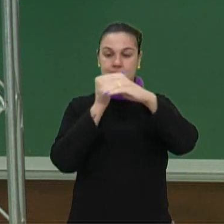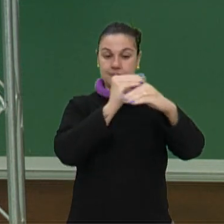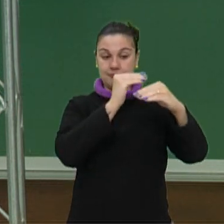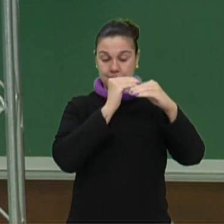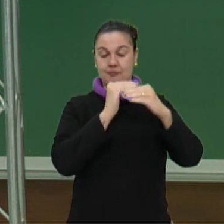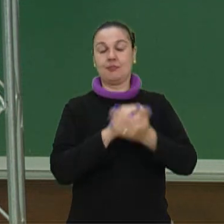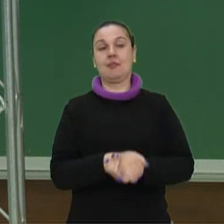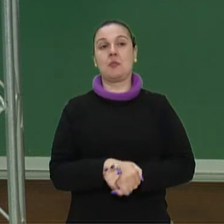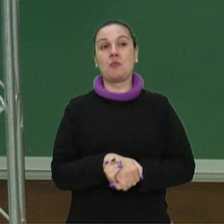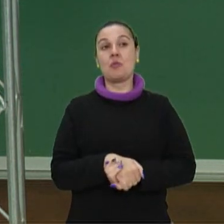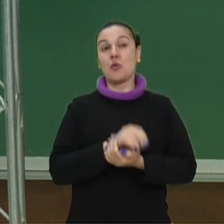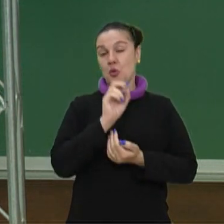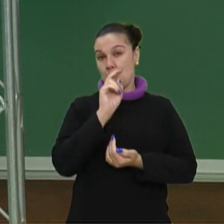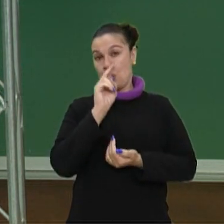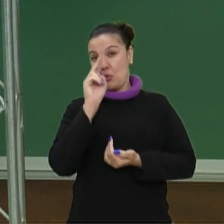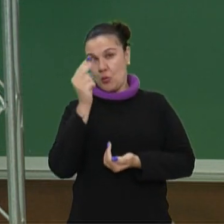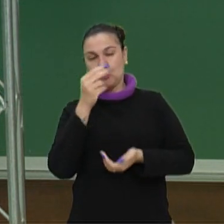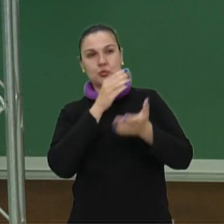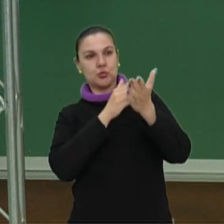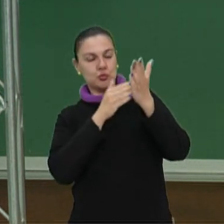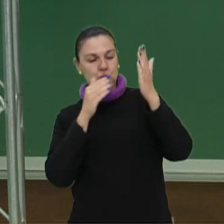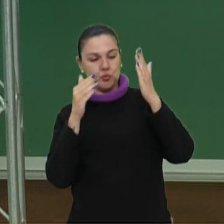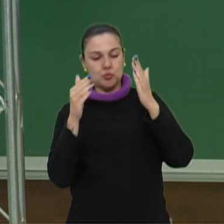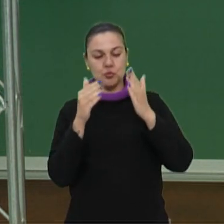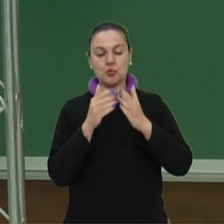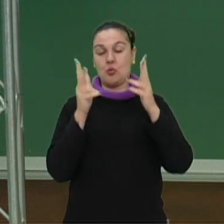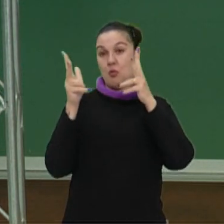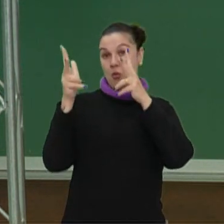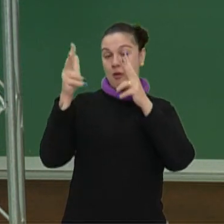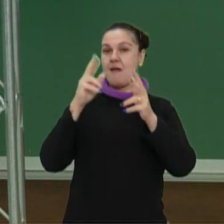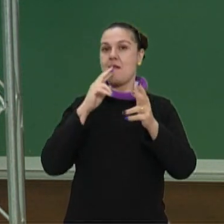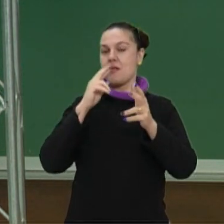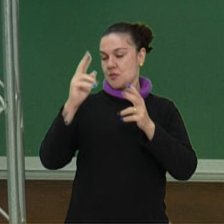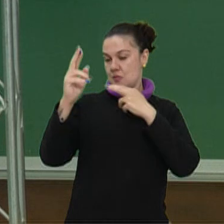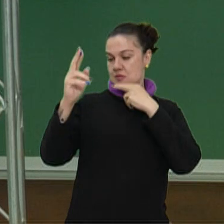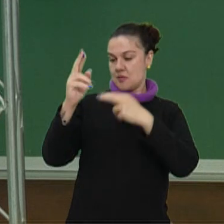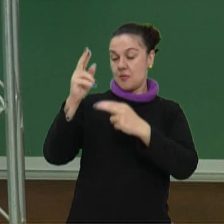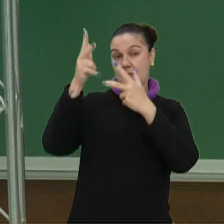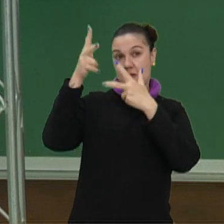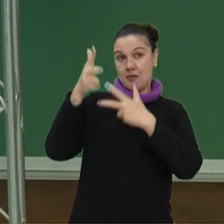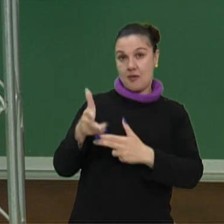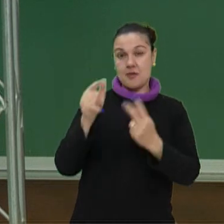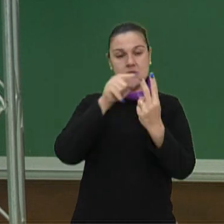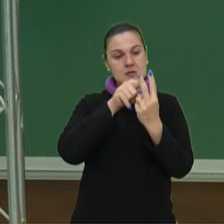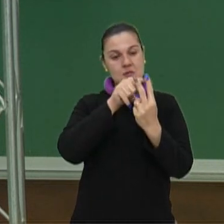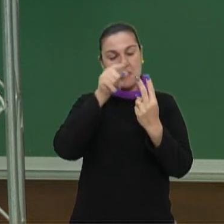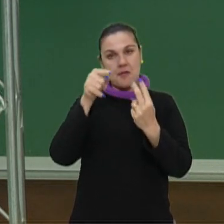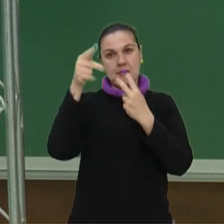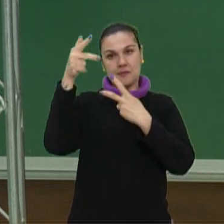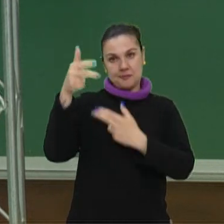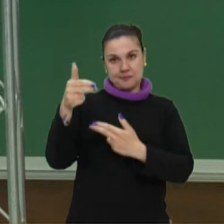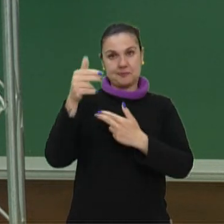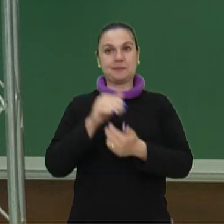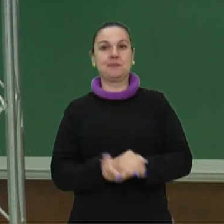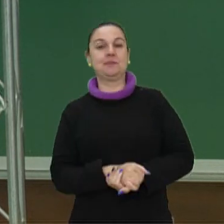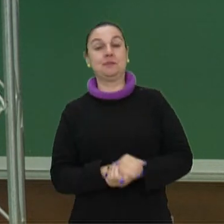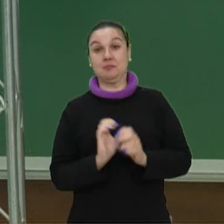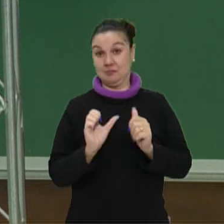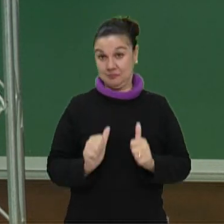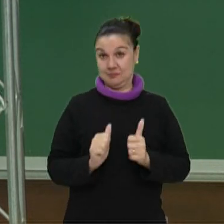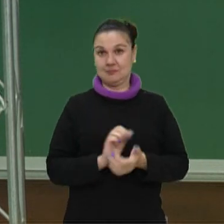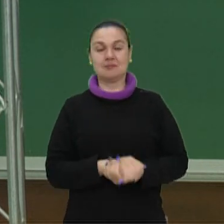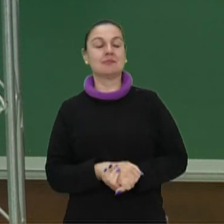equação equivalente, ou seja, as raízes dessa equação que está aqui são as mesmas raízes dessa equação que está